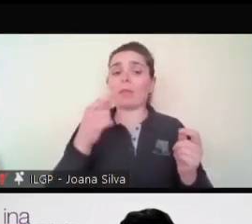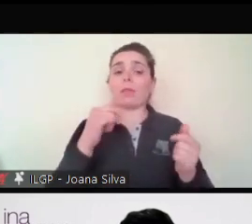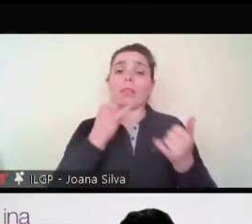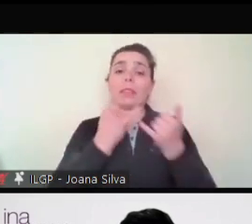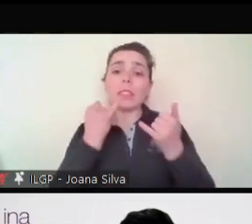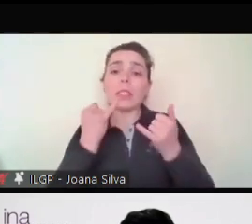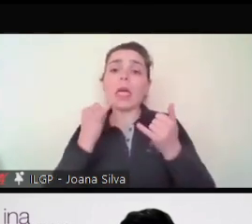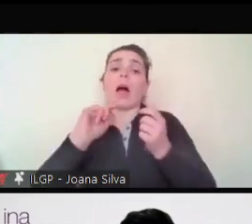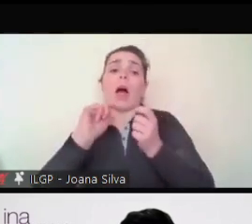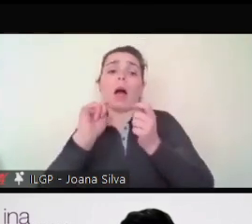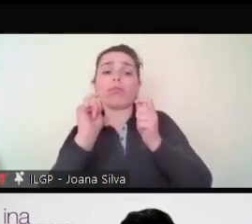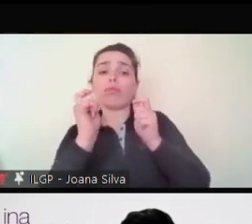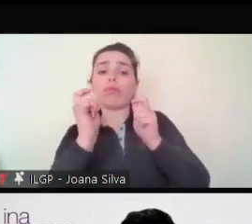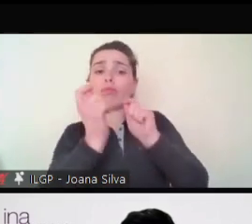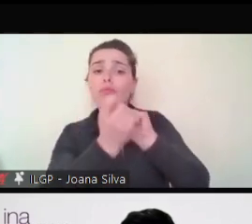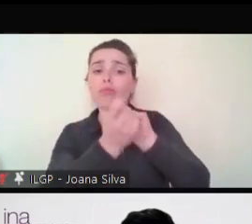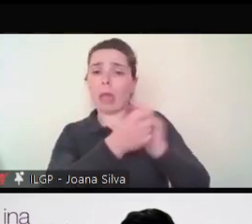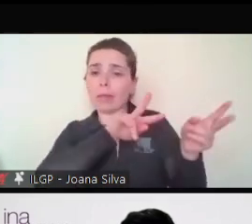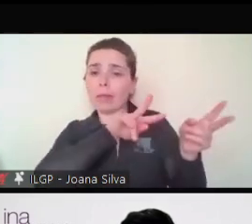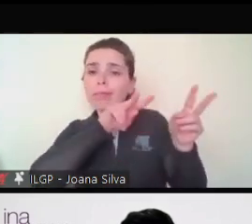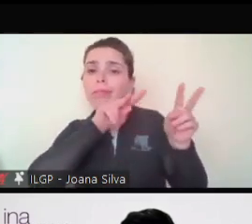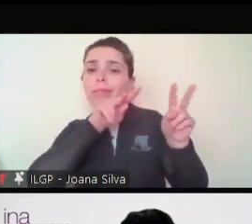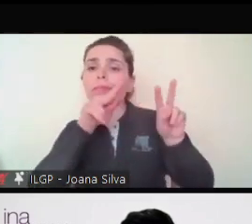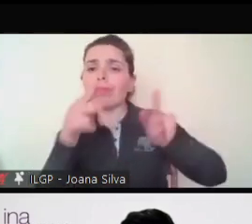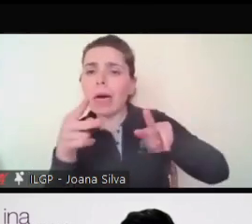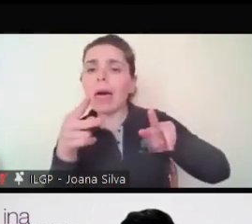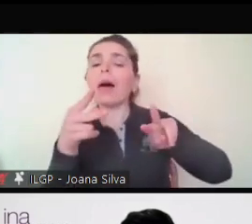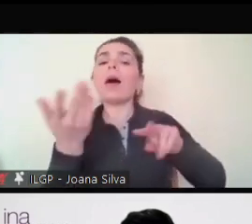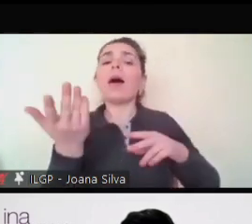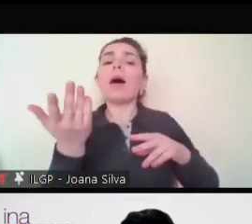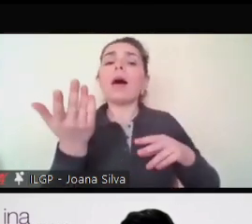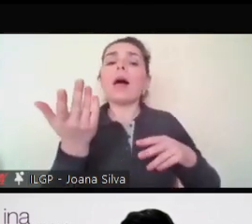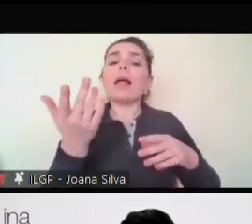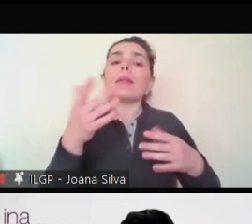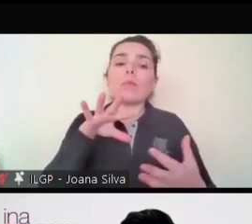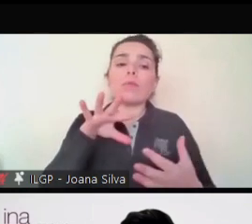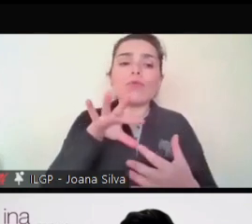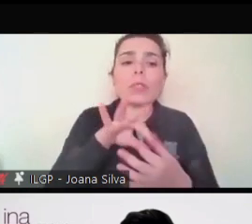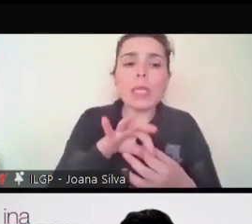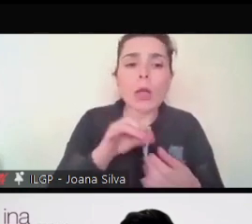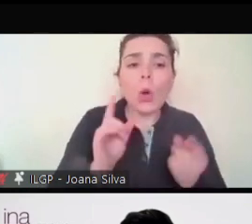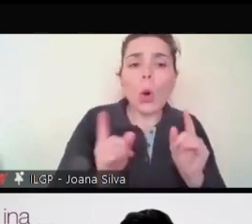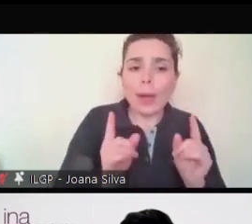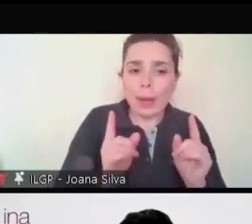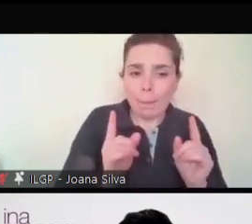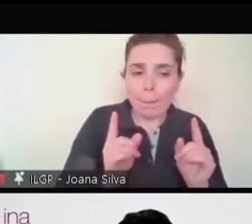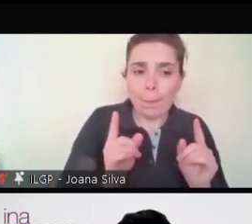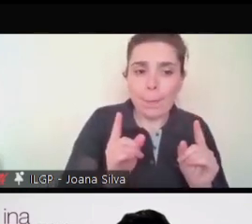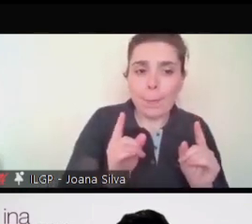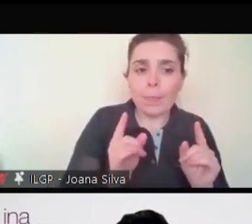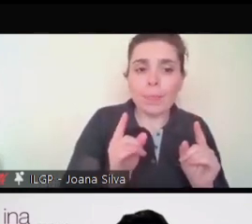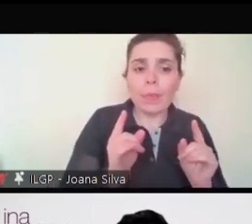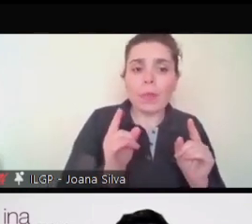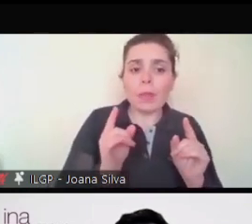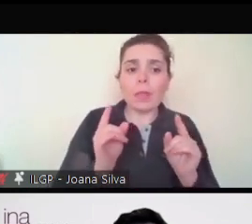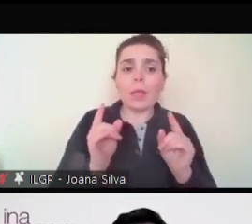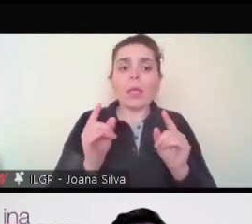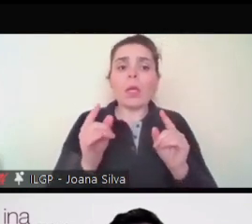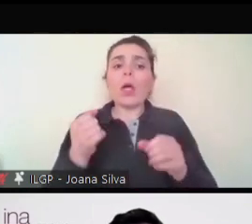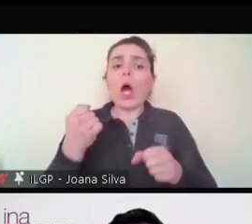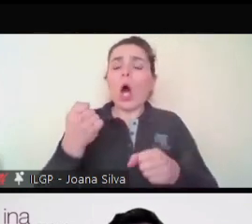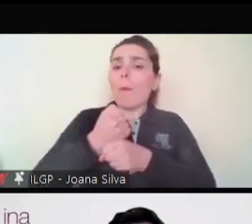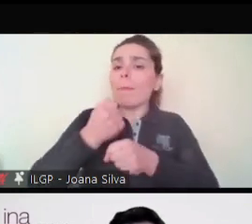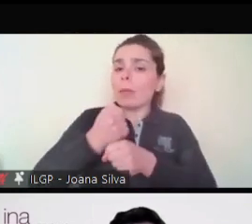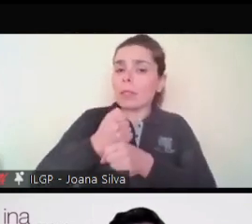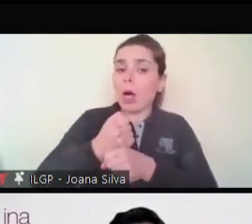estamos muito focados no tema de interoperabilidade. Nós acreditamos muito que na